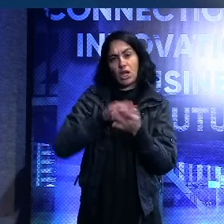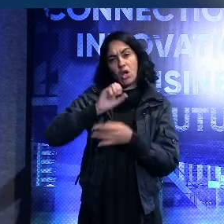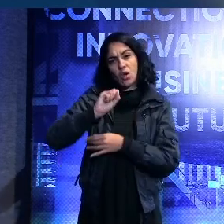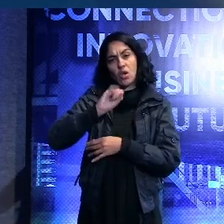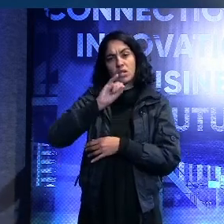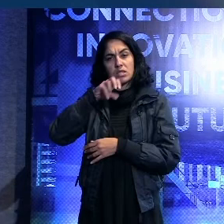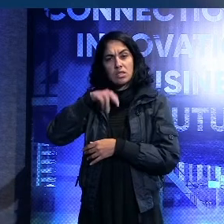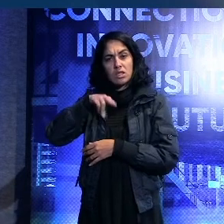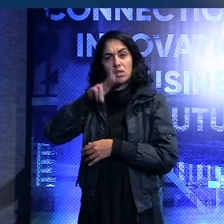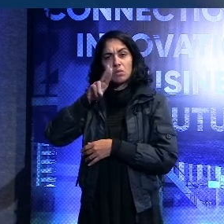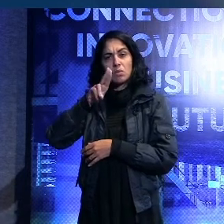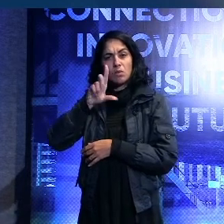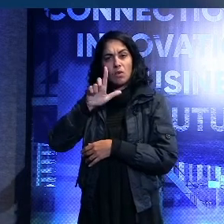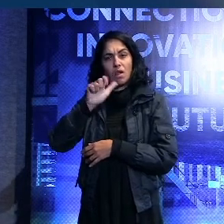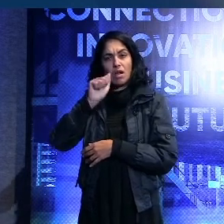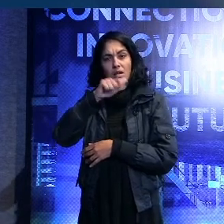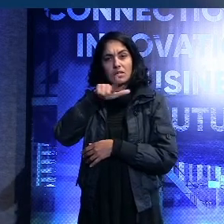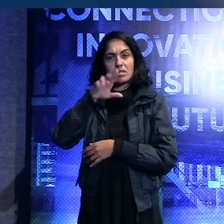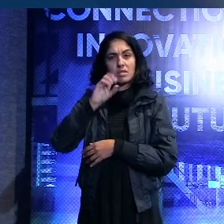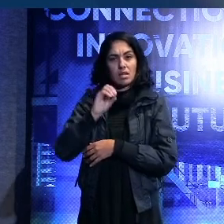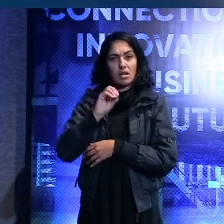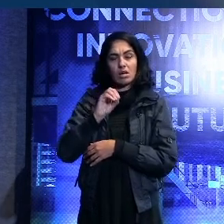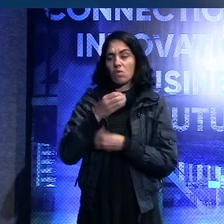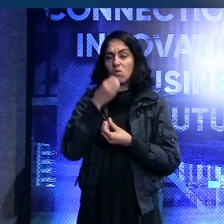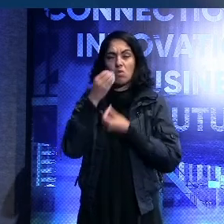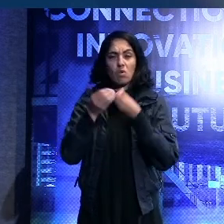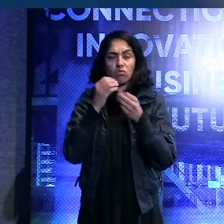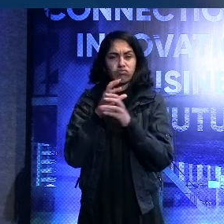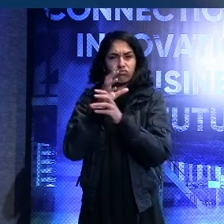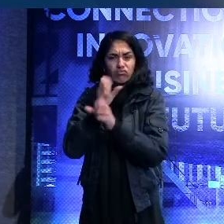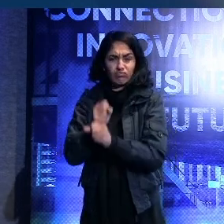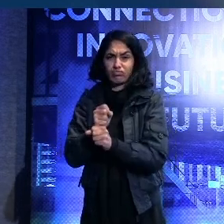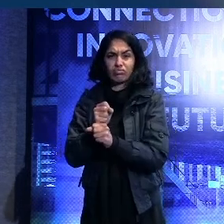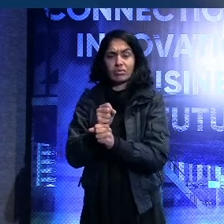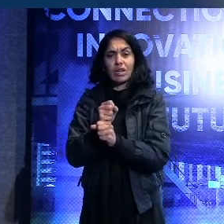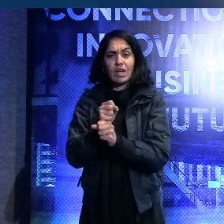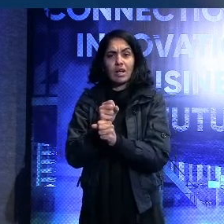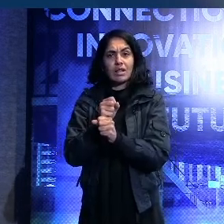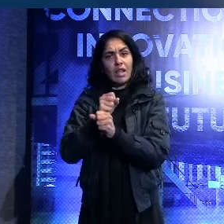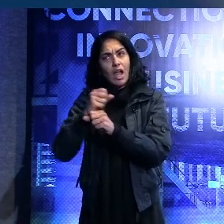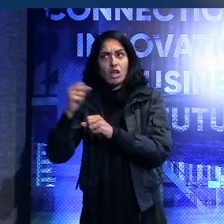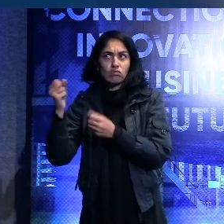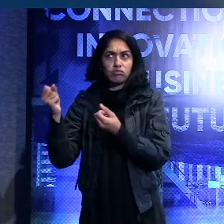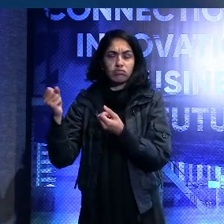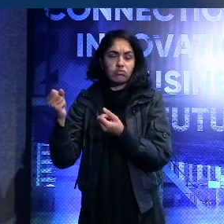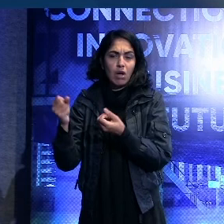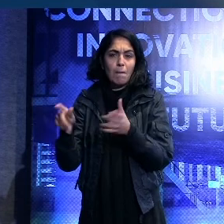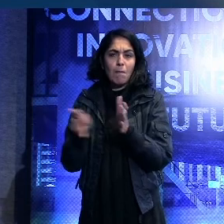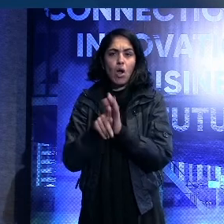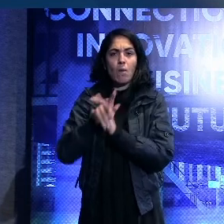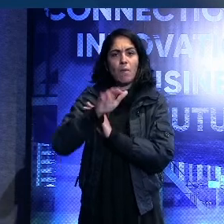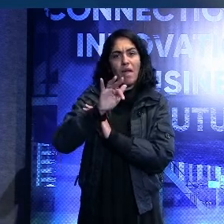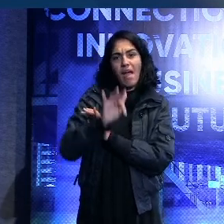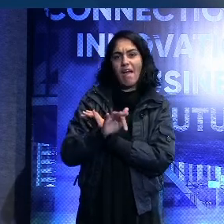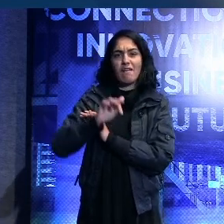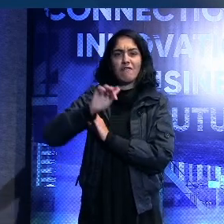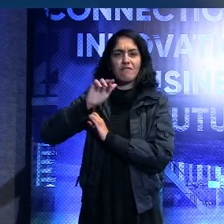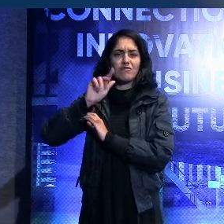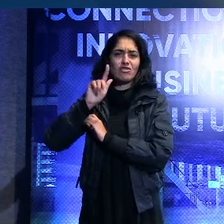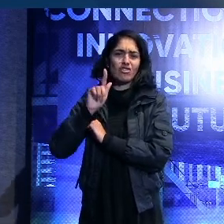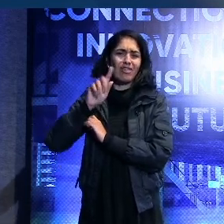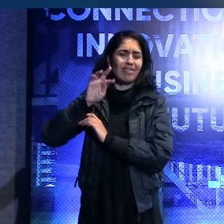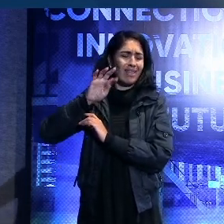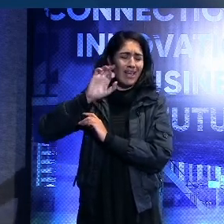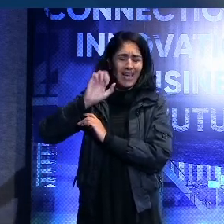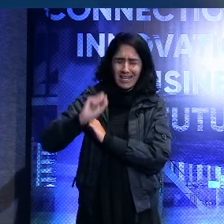cálculo pré-fixado, com juros pré-fixados, pós-fixados, com base no FGTS, do IOF, cara, são